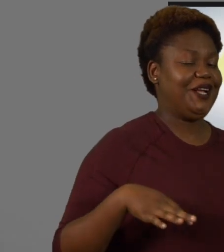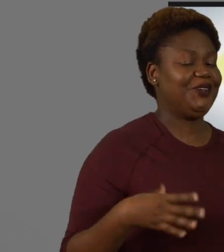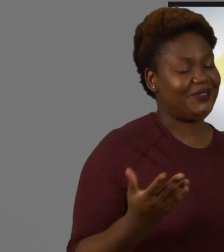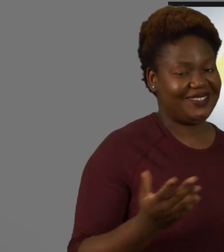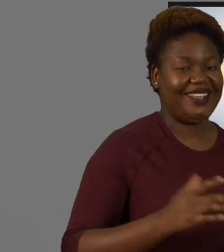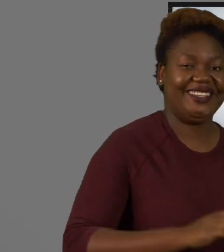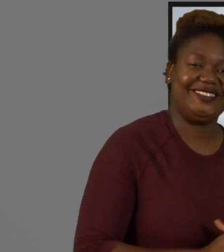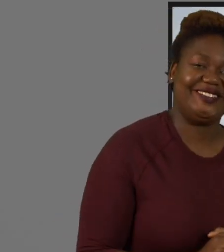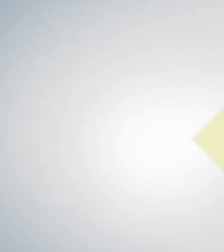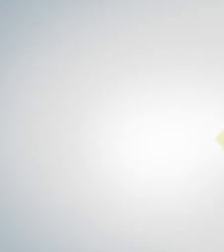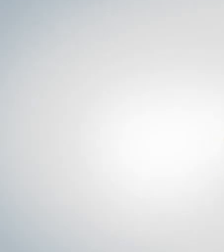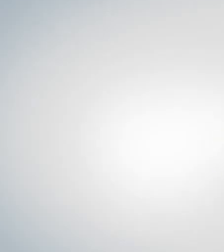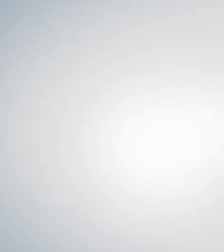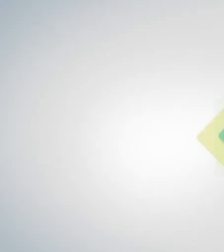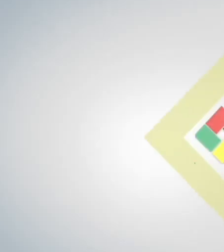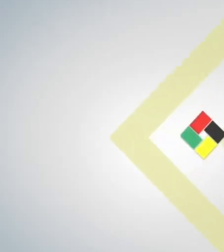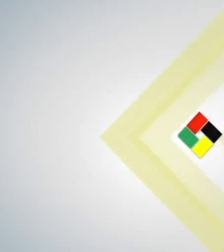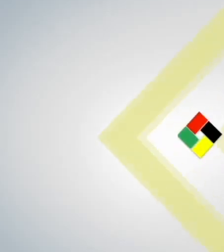intervalo.